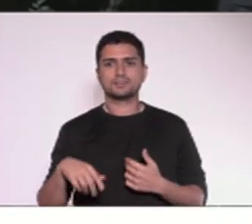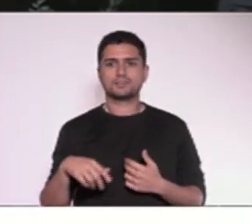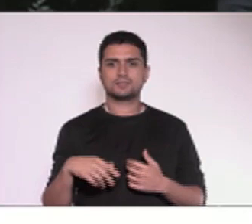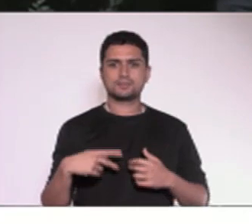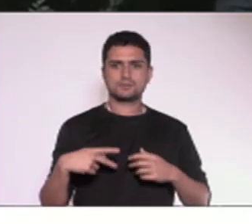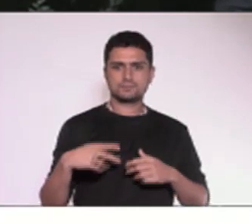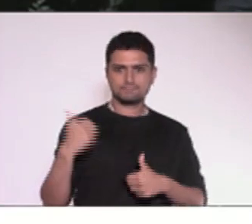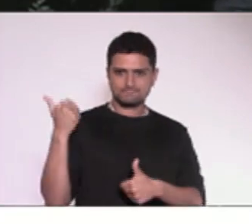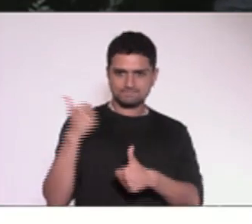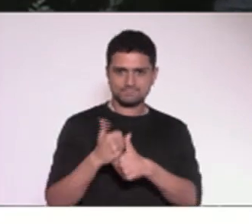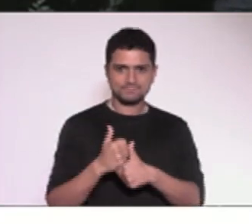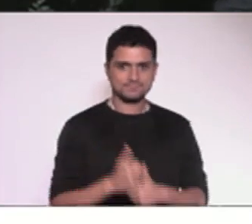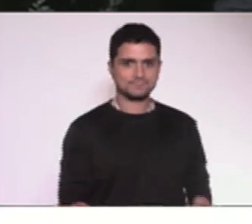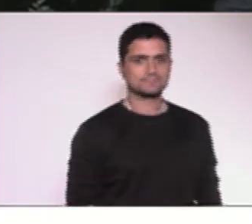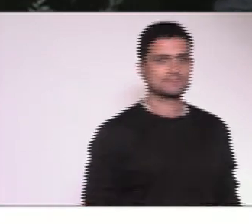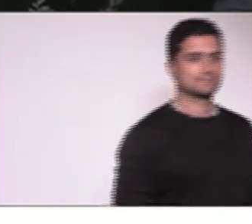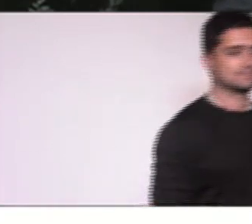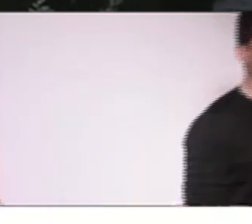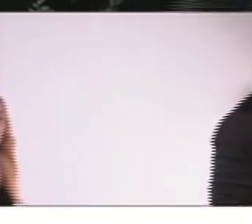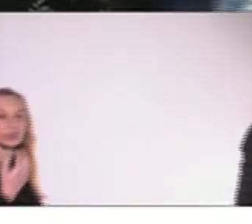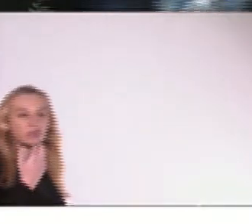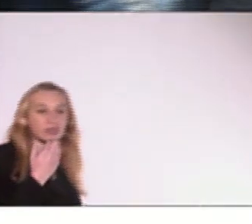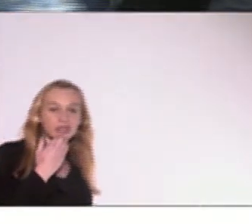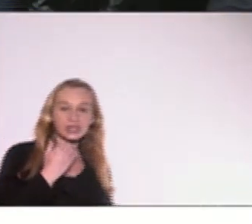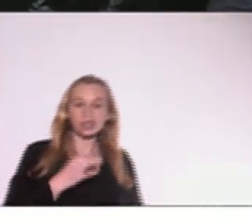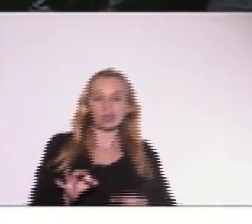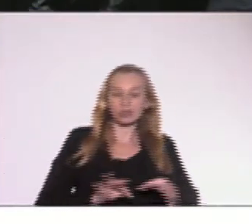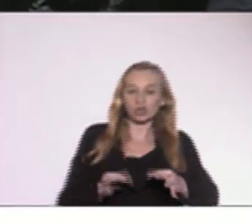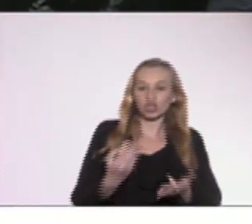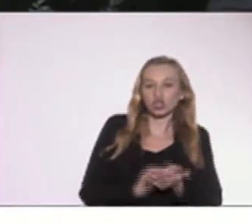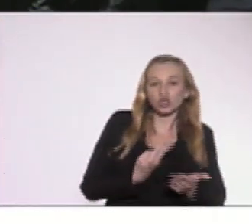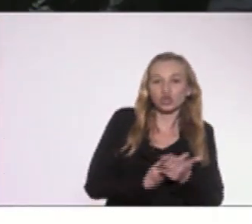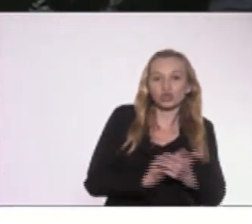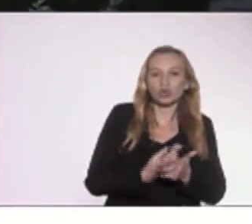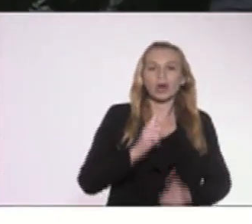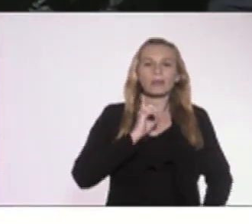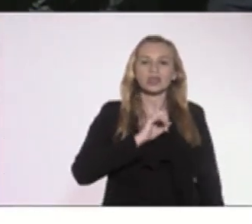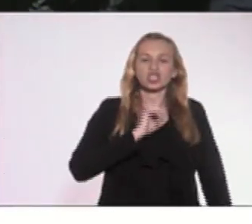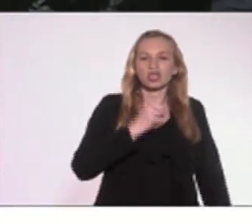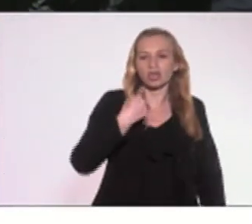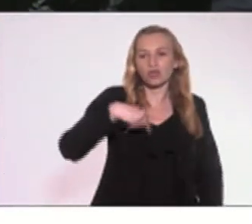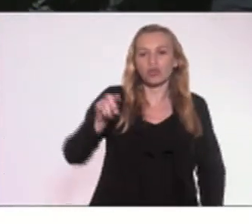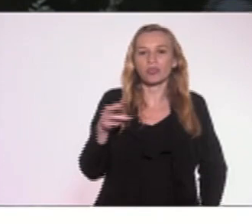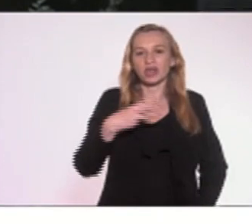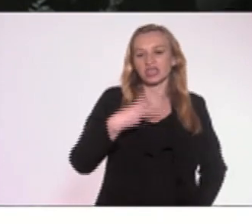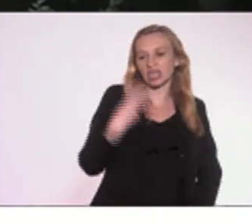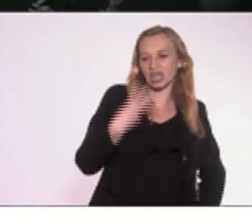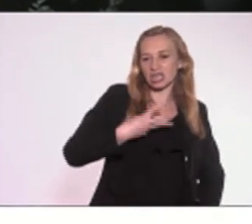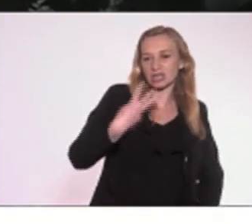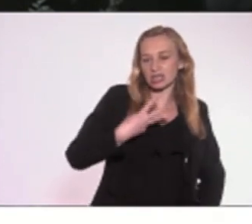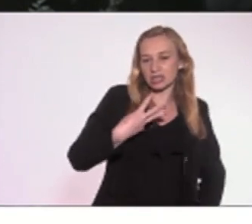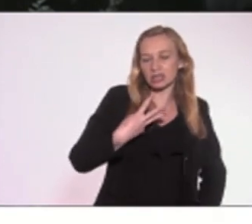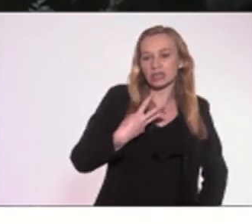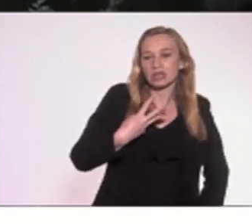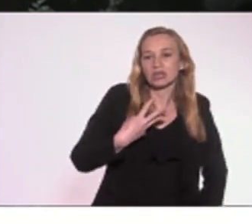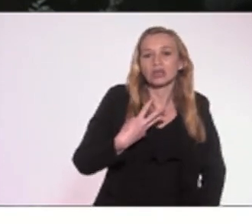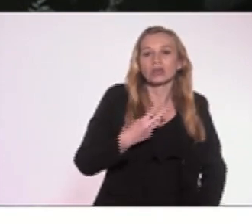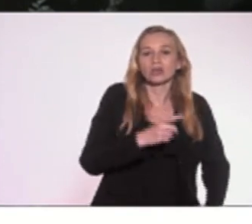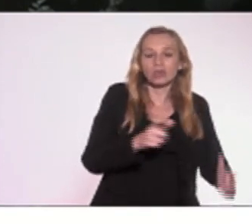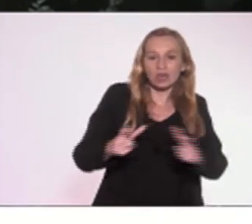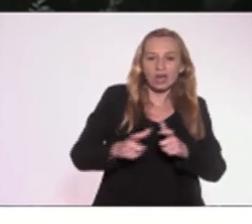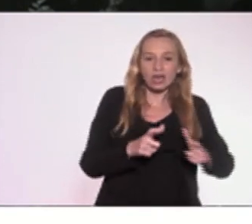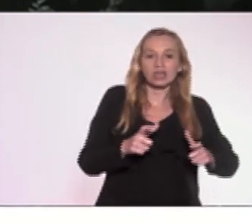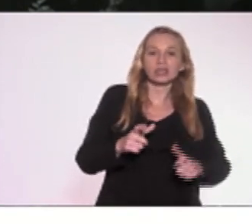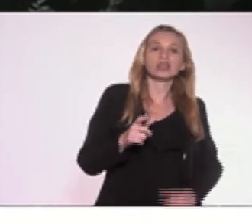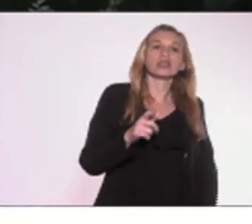estudo, aquele negócio de quase passar em tudo, sabe? Só em Minas Gerais eu fui para 3 específicas, fui para 3 orais, Sergipe